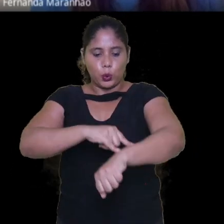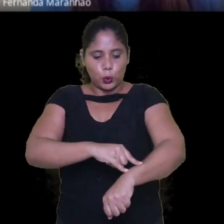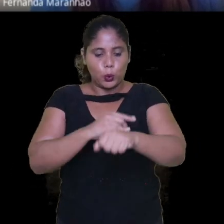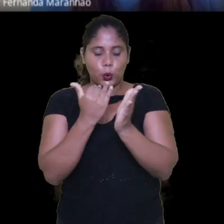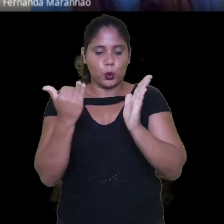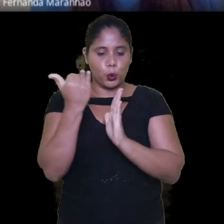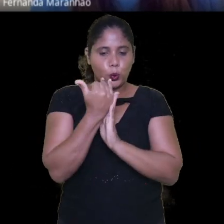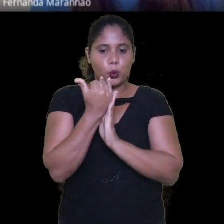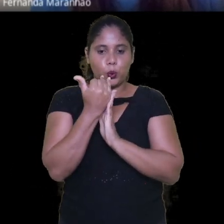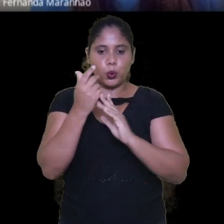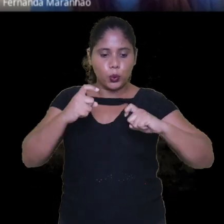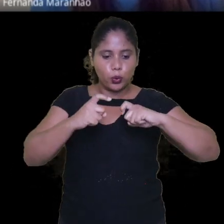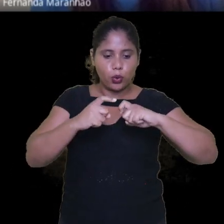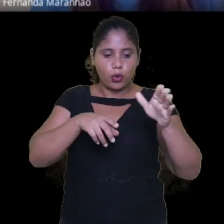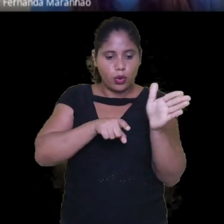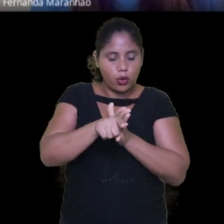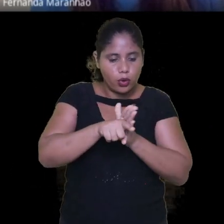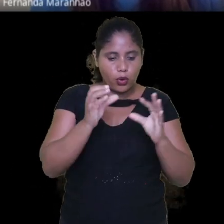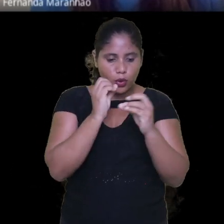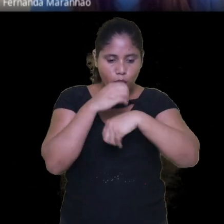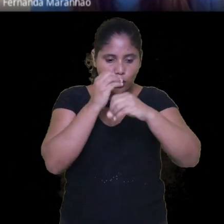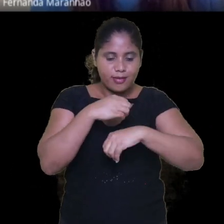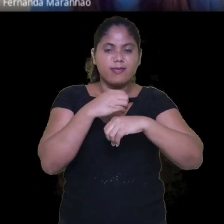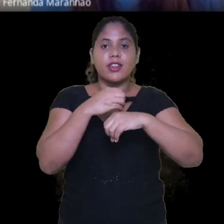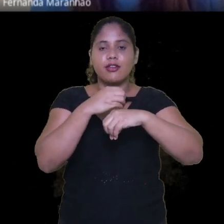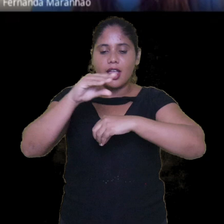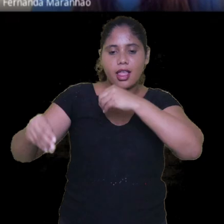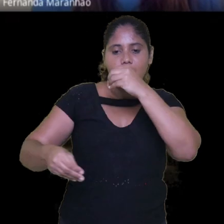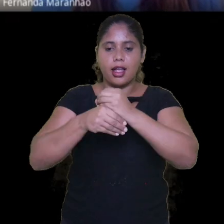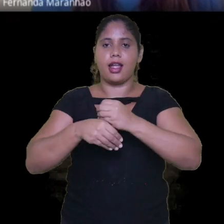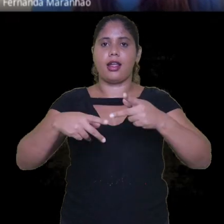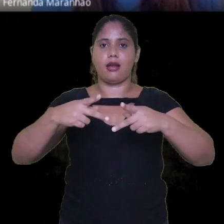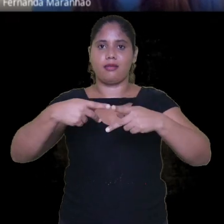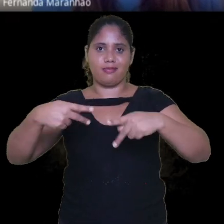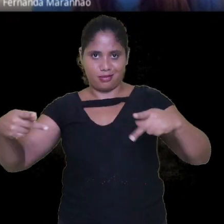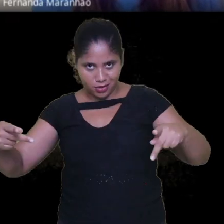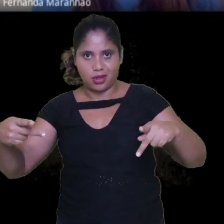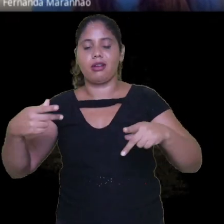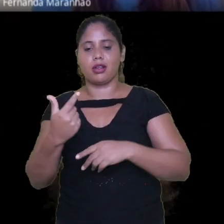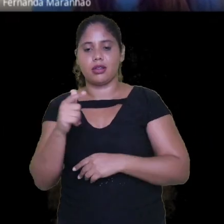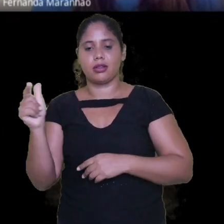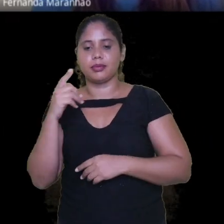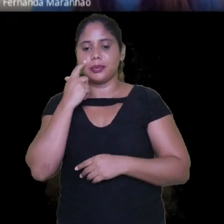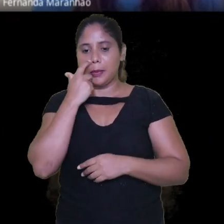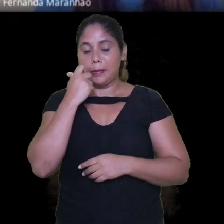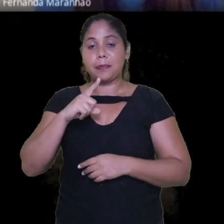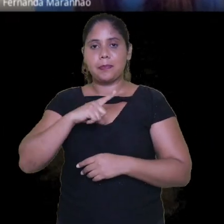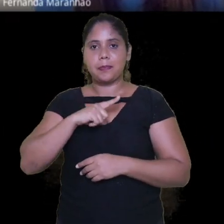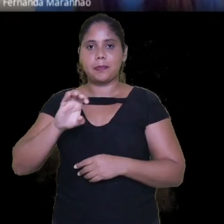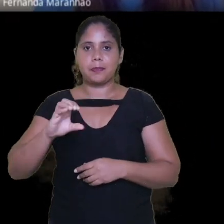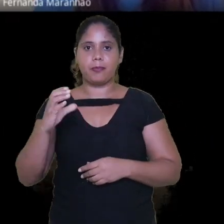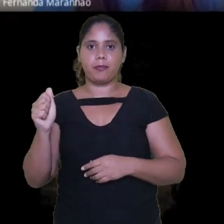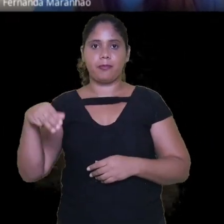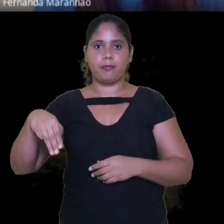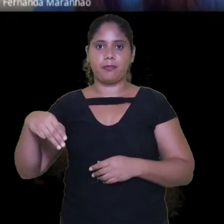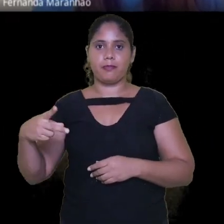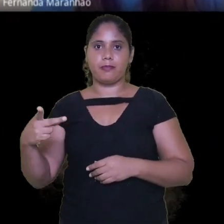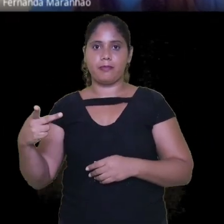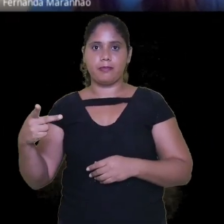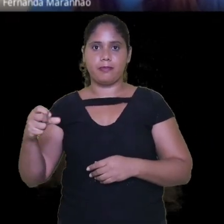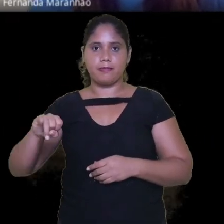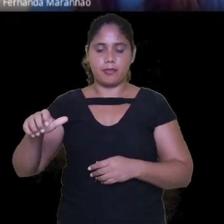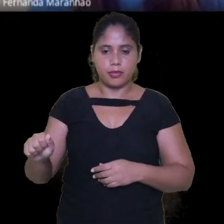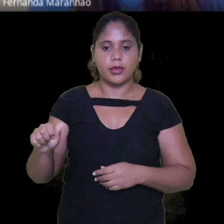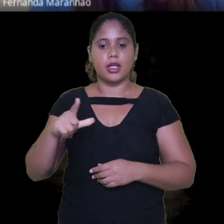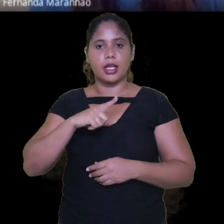TGP, e sinais de insuficiência renal com aumento da creatinina sérica acima de 1,1 mg por decilitro. O